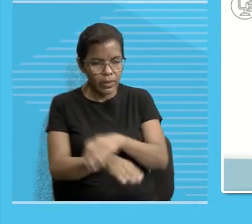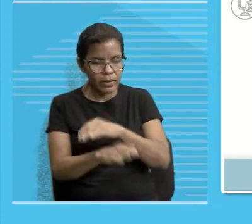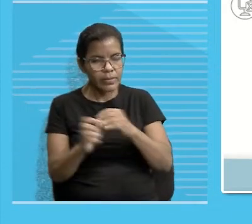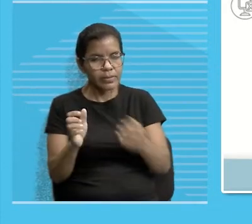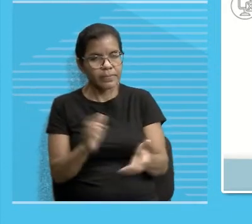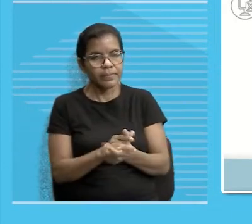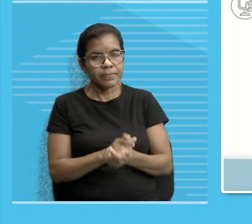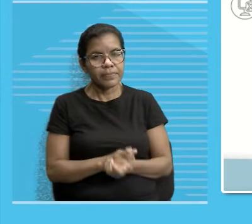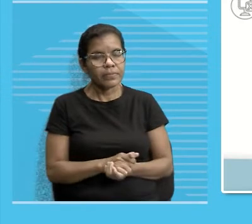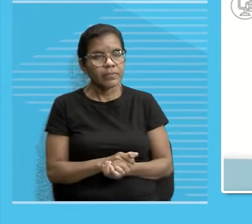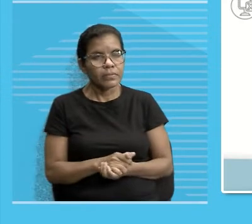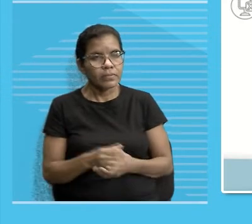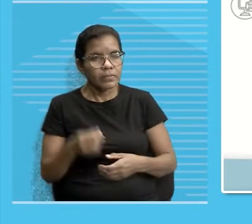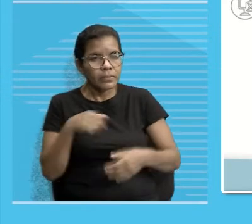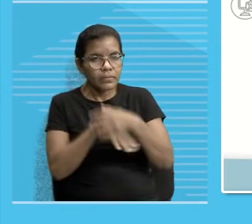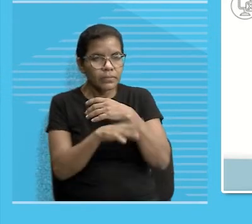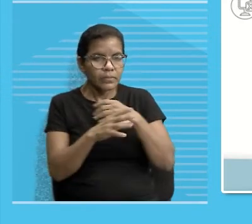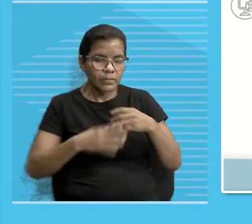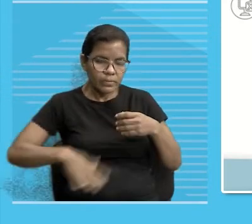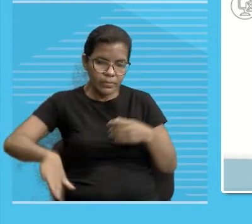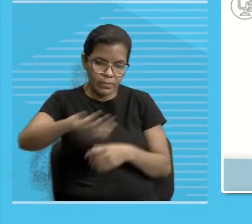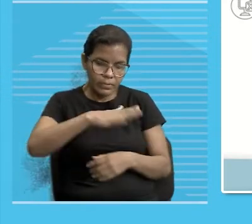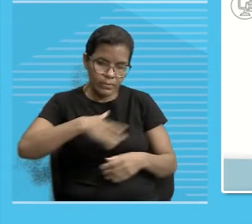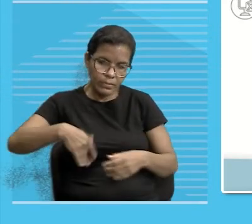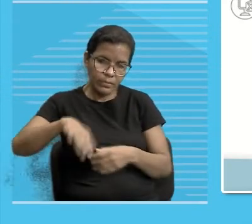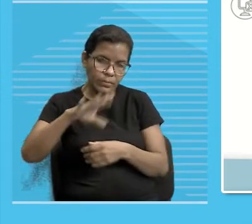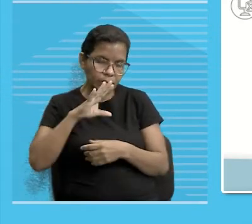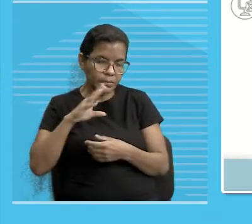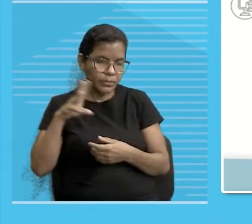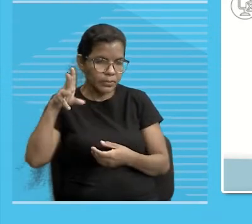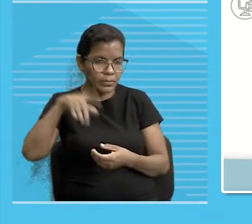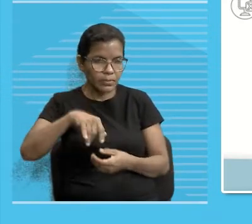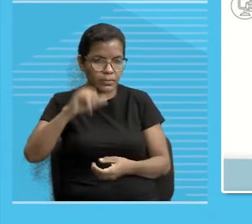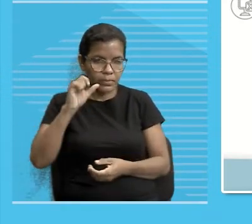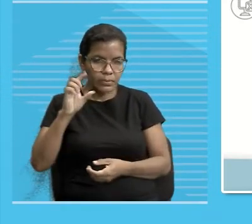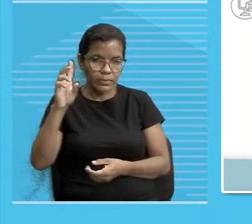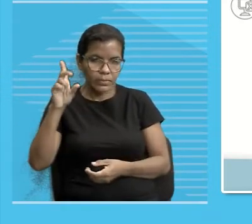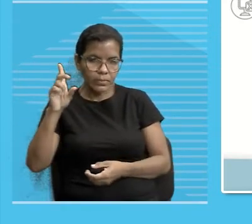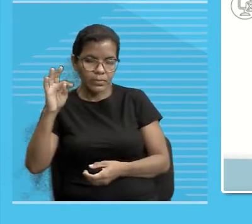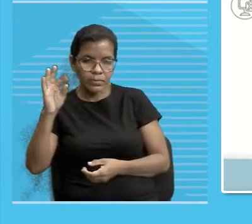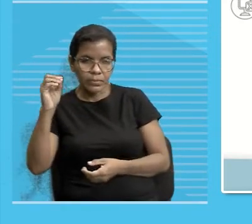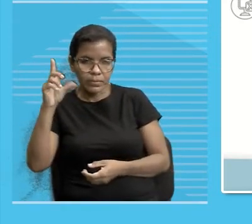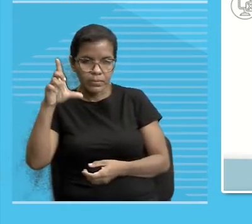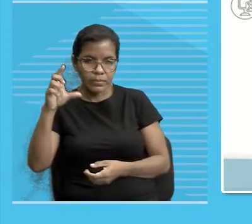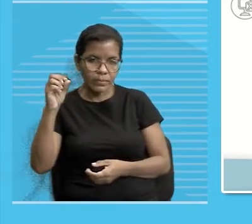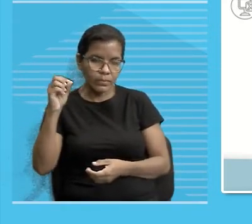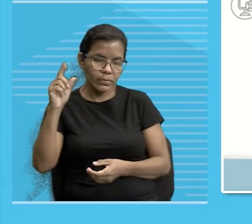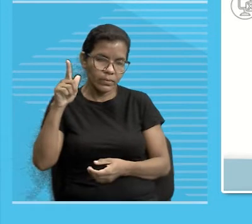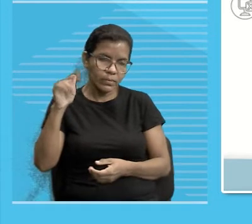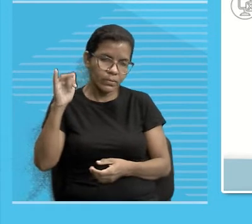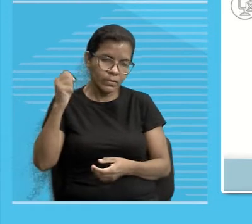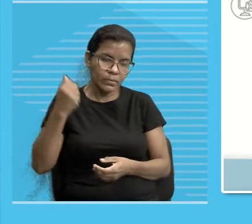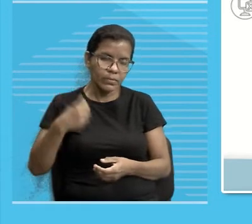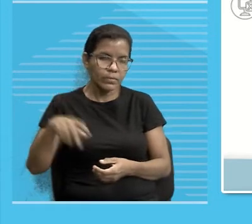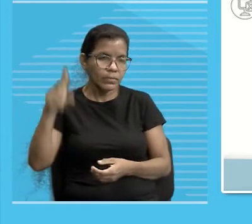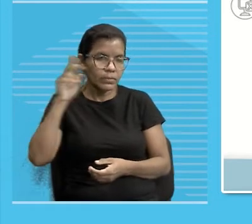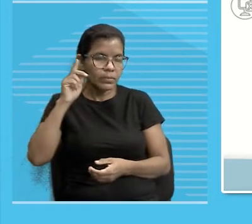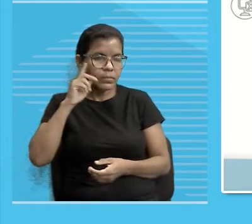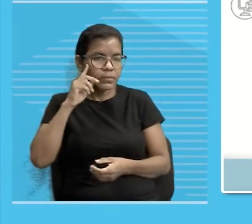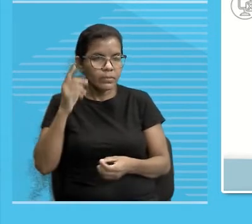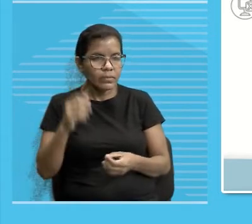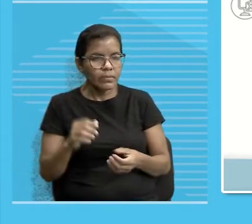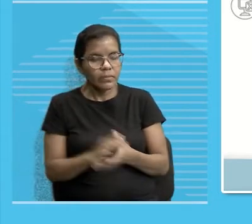Enfim, dentro desse campo da mitologia, do cotidiano, os artistas